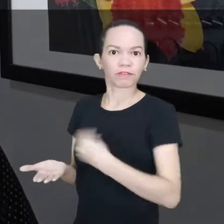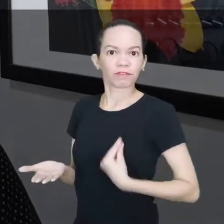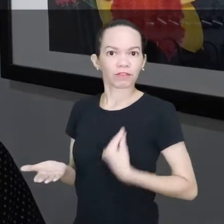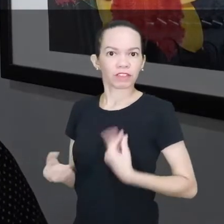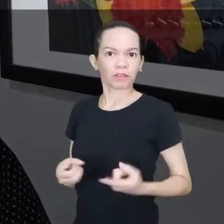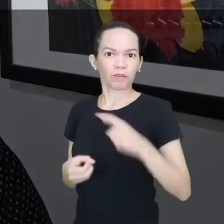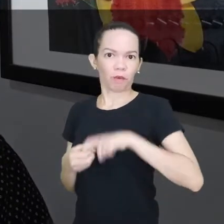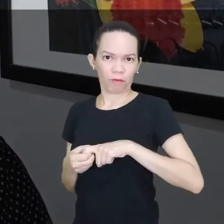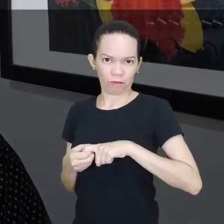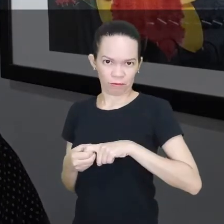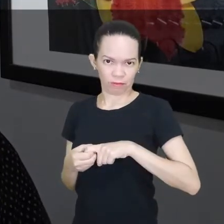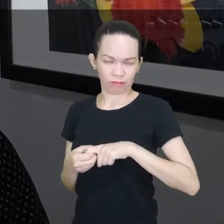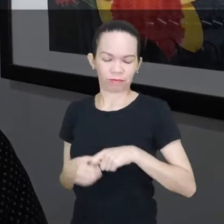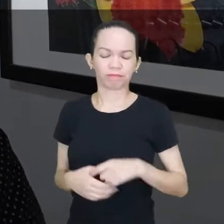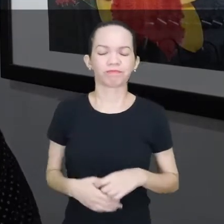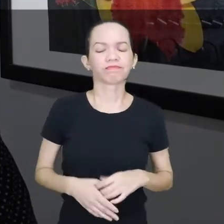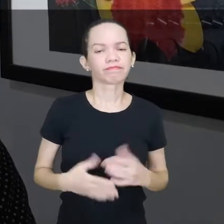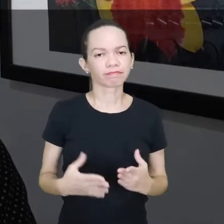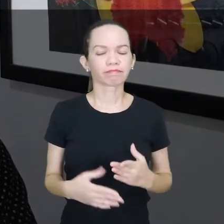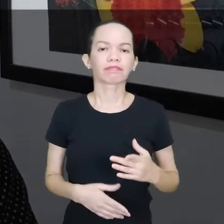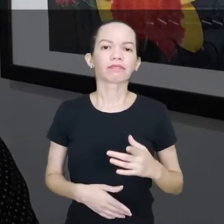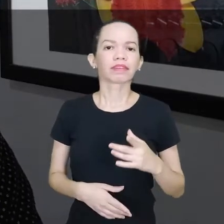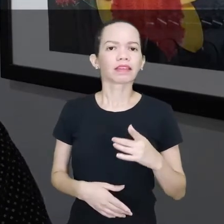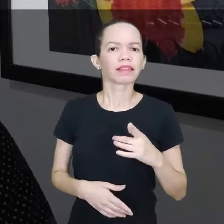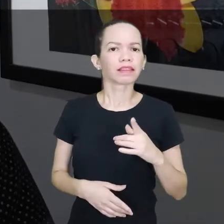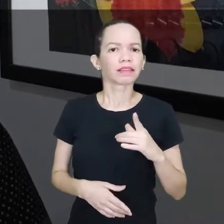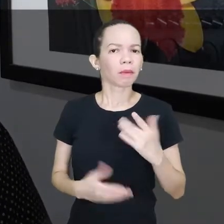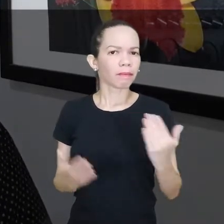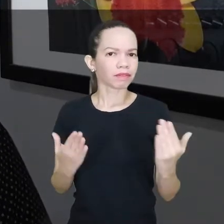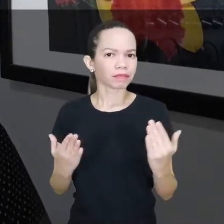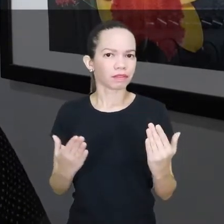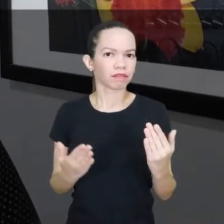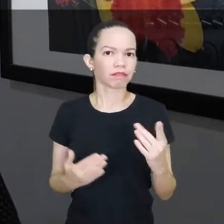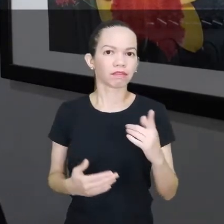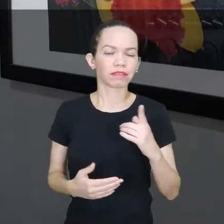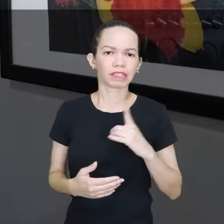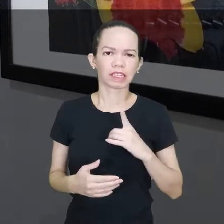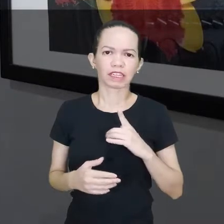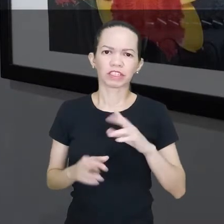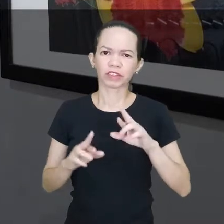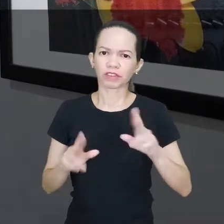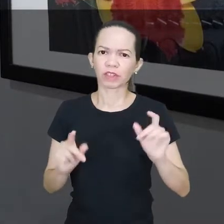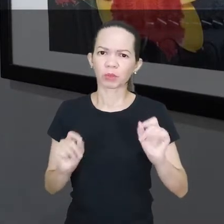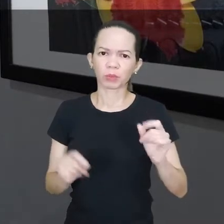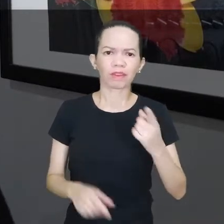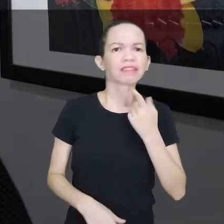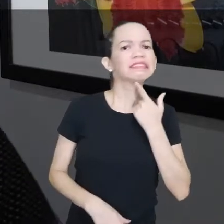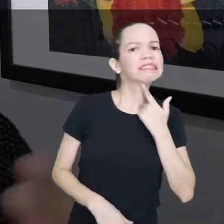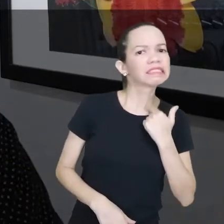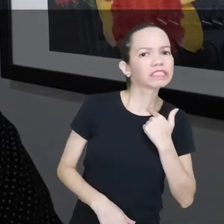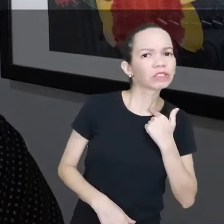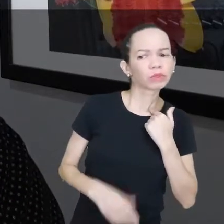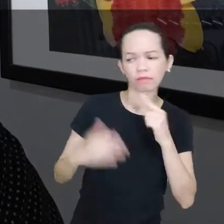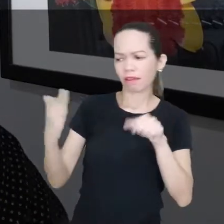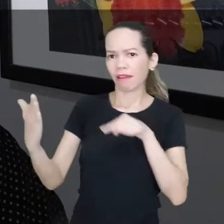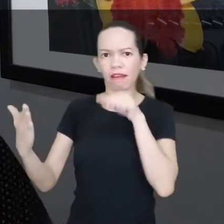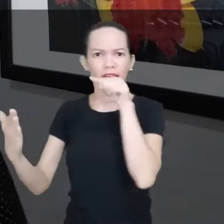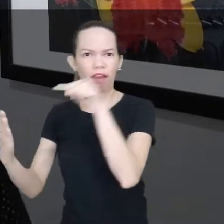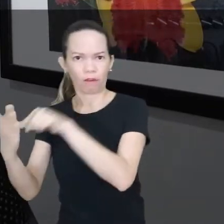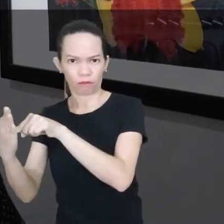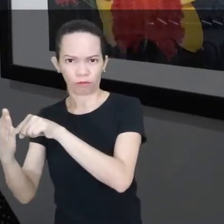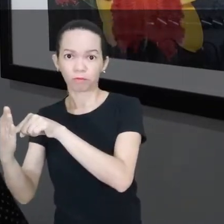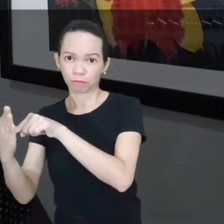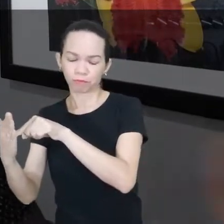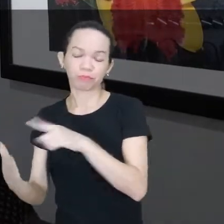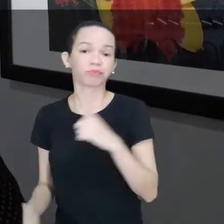há uma diferença muito grande entre desejos e alvos. Desejos apontam para possibilidades. Então,